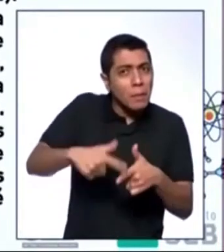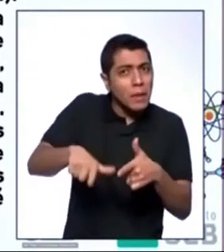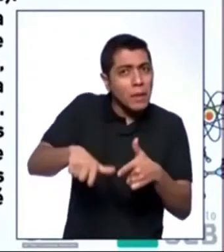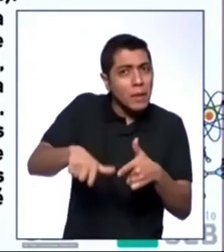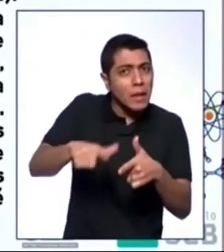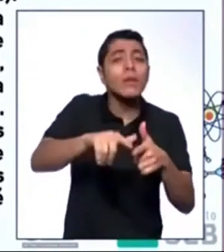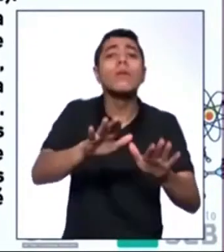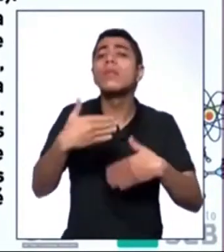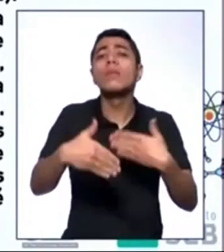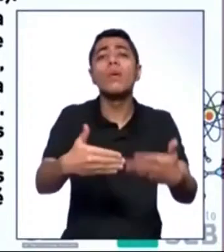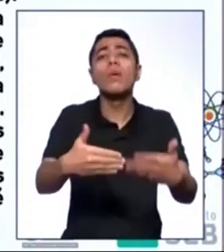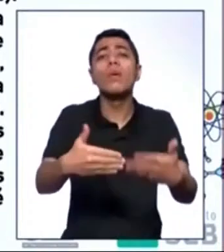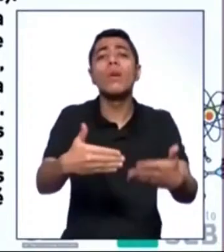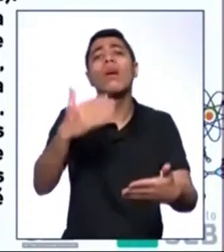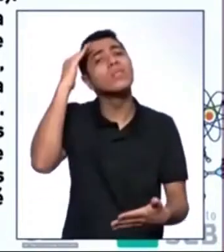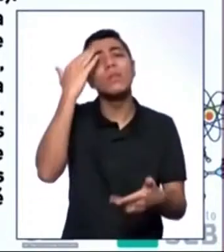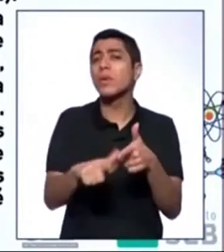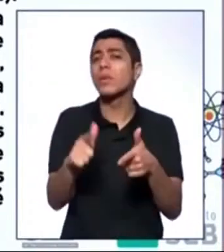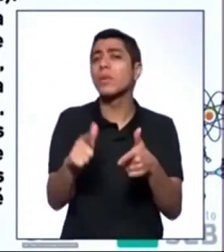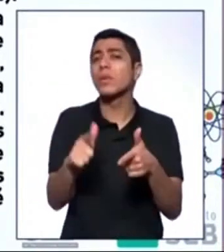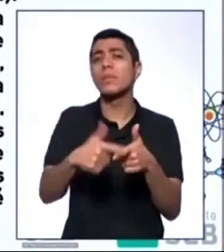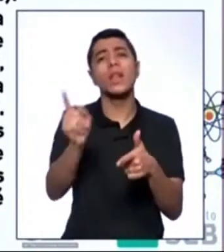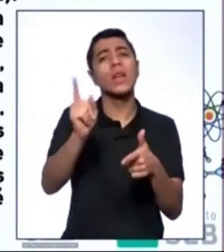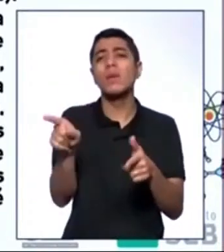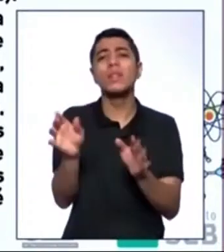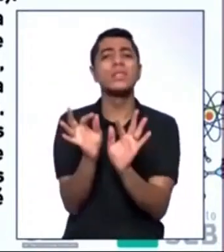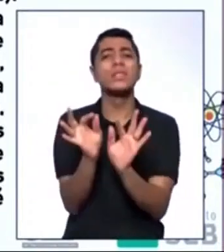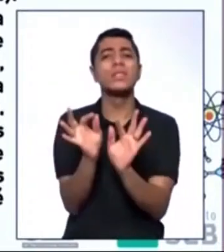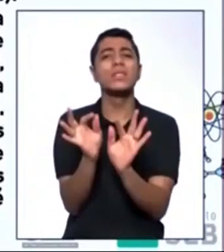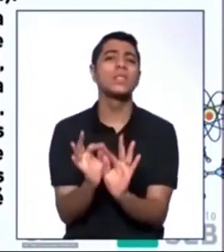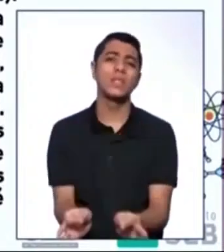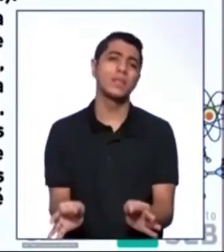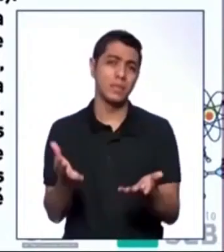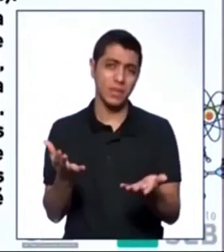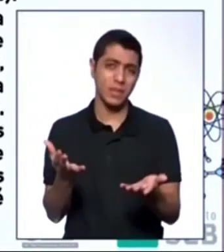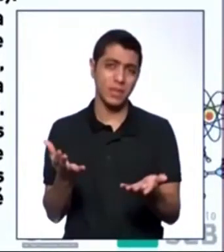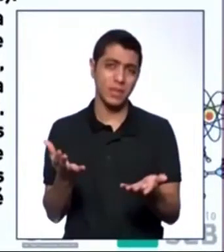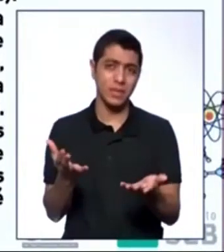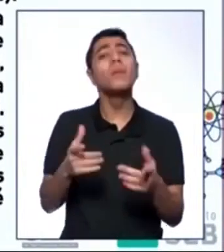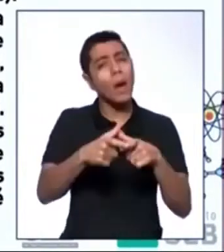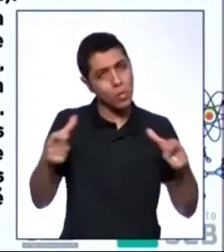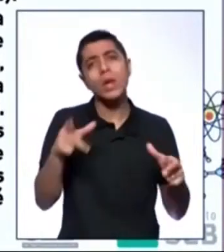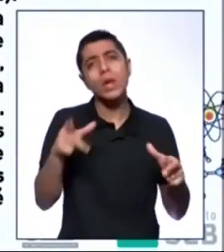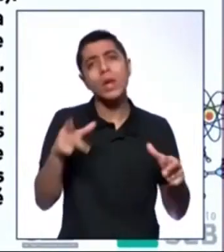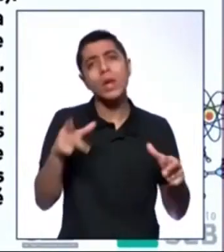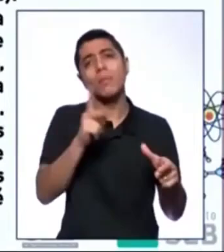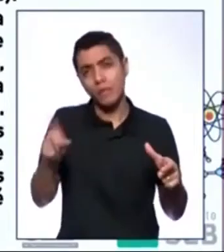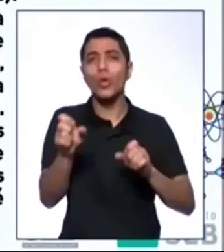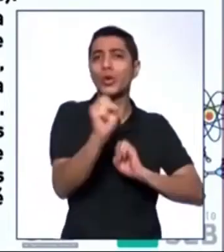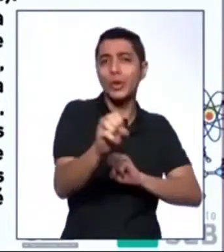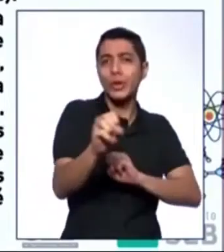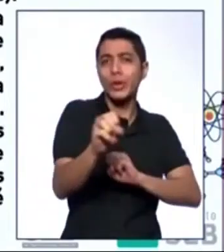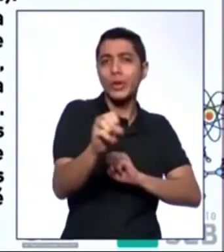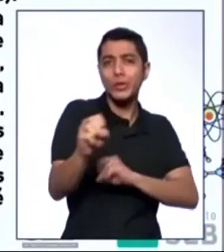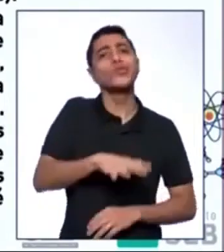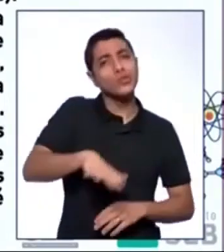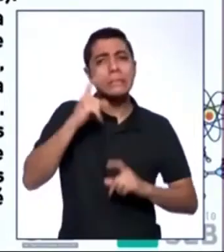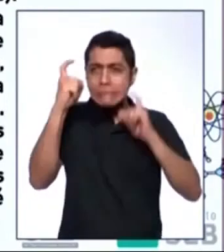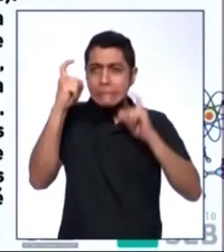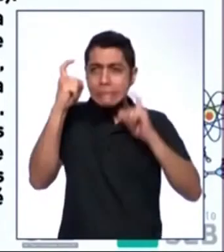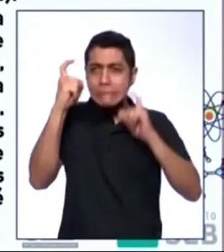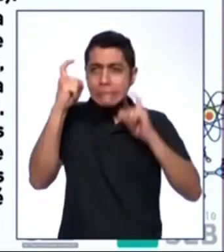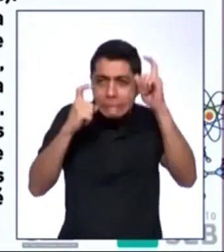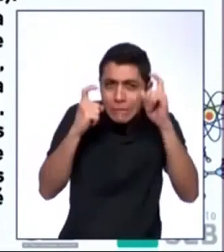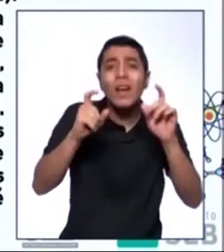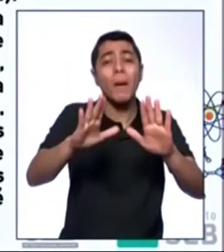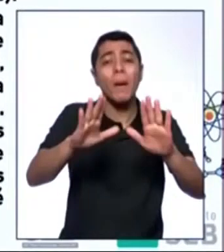só. Ainda que a maioria dos professores e educadores se preocupe com ele, a ocorrência do internetês nas provas